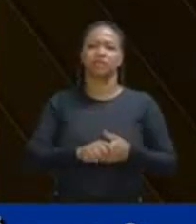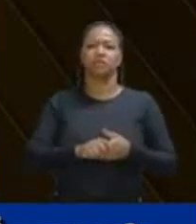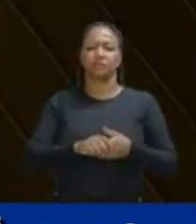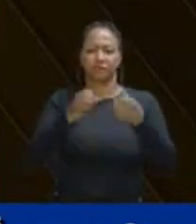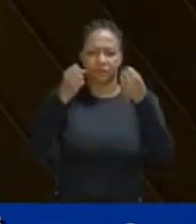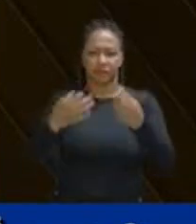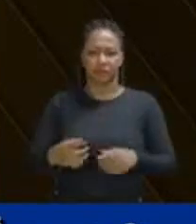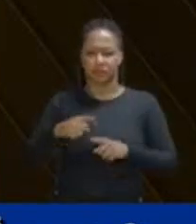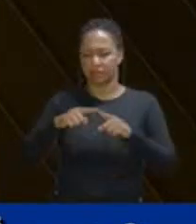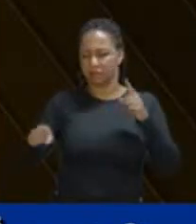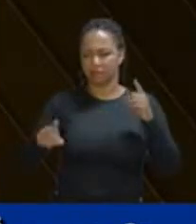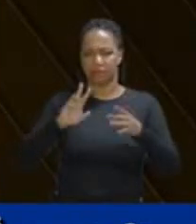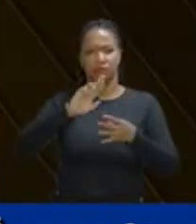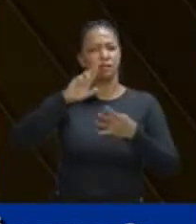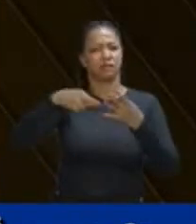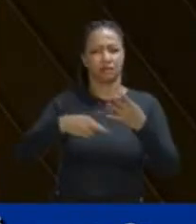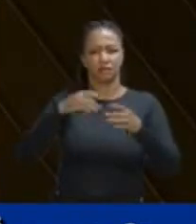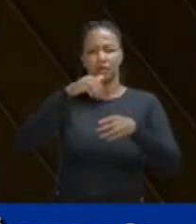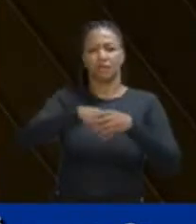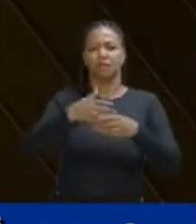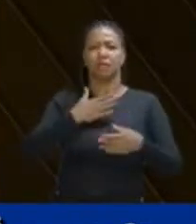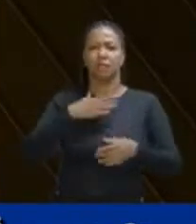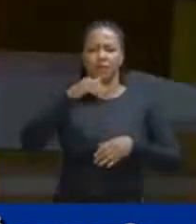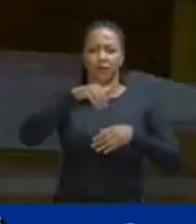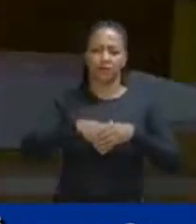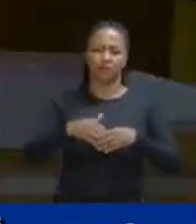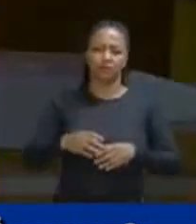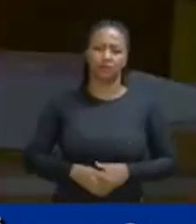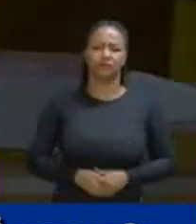exposto, nego provimento aos recursos eleitorais. É como voto.